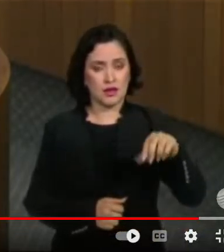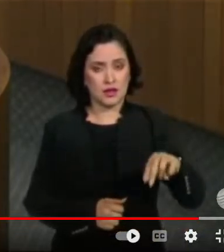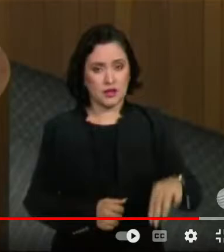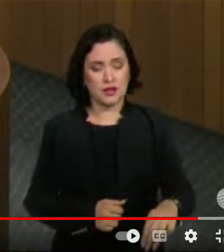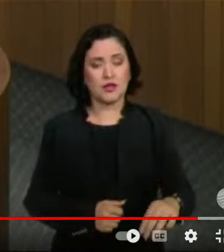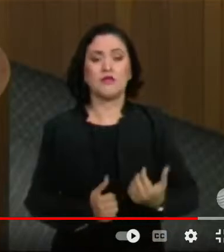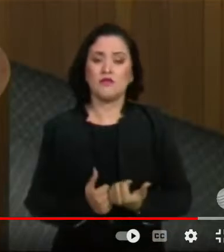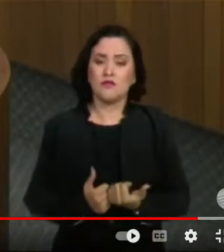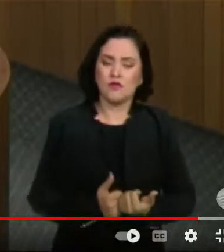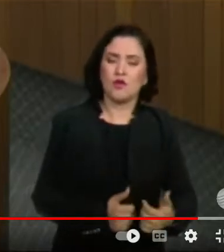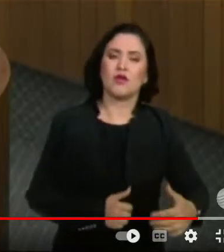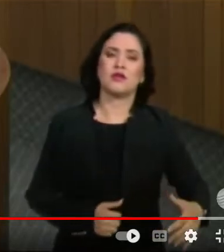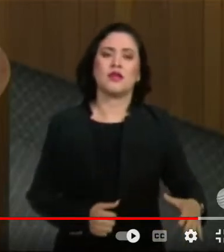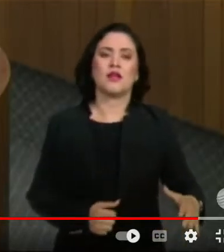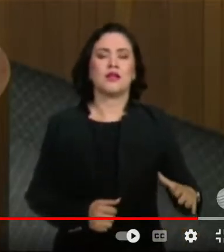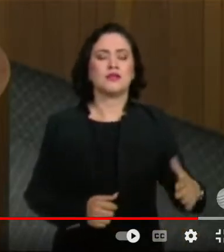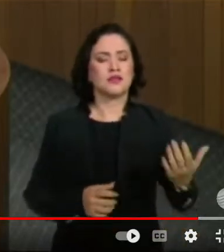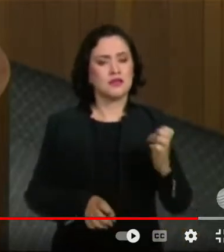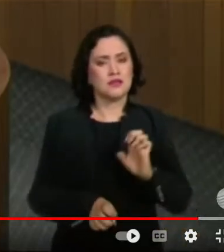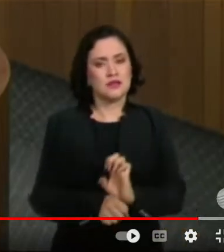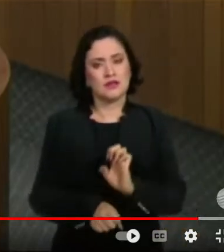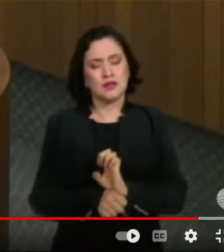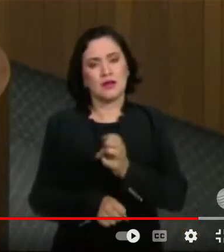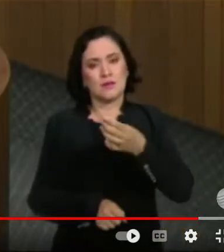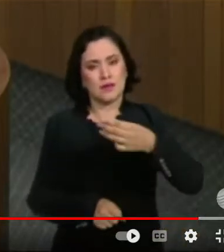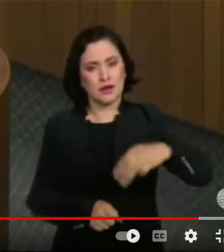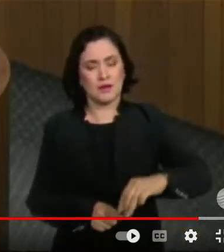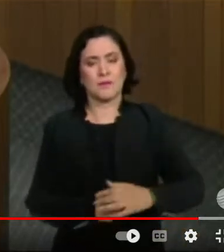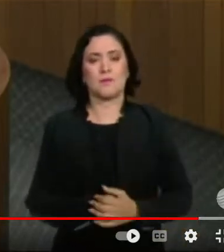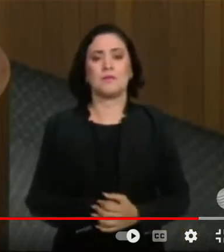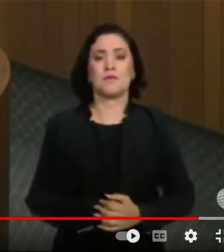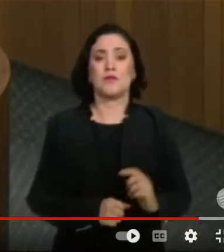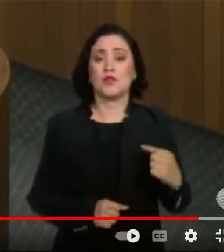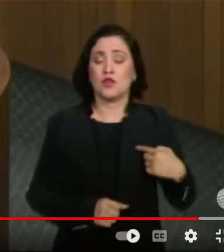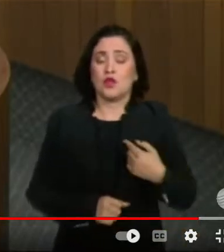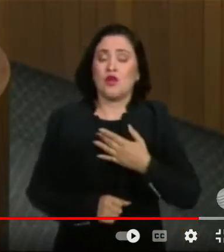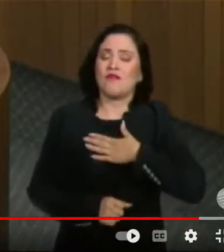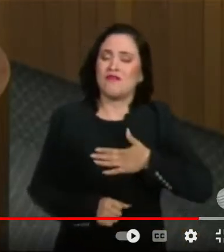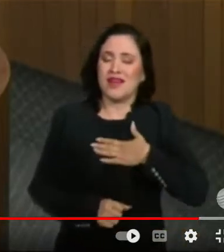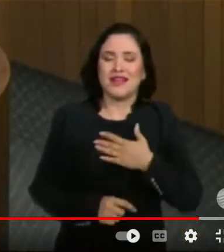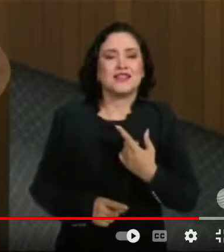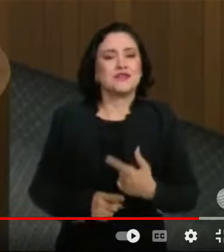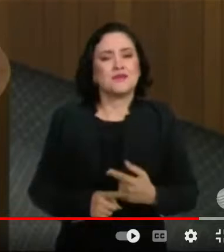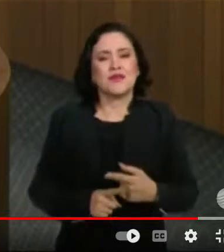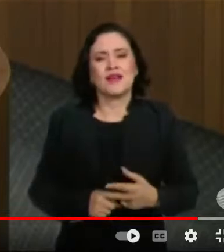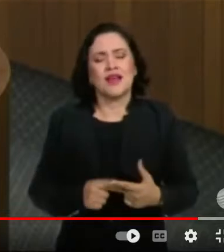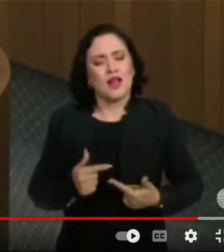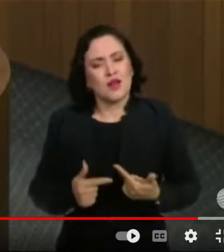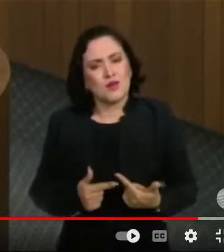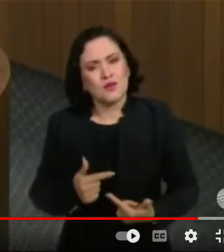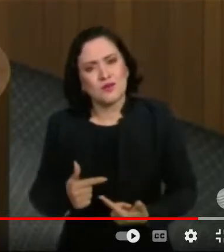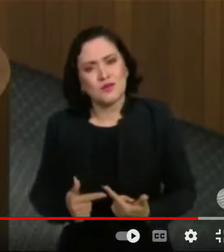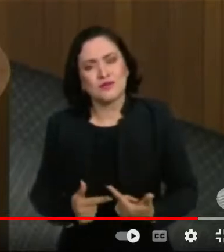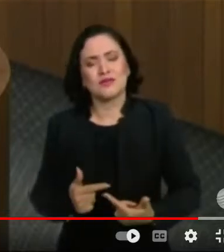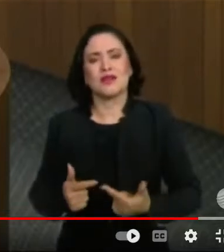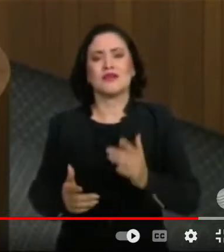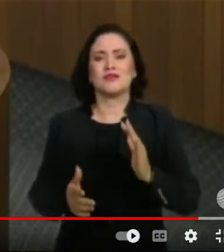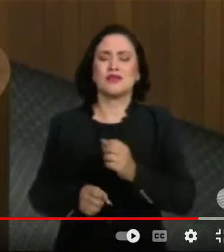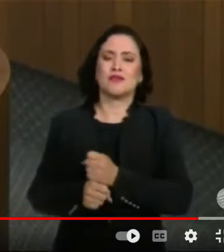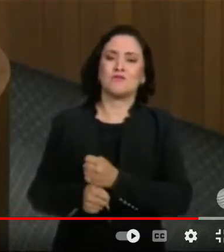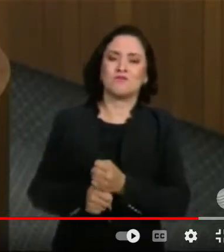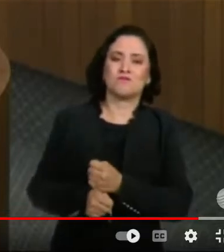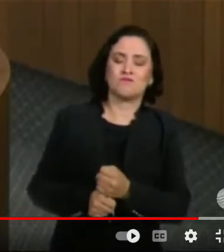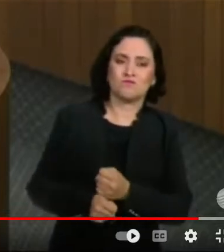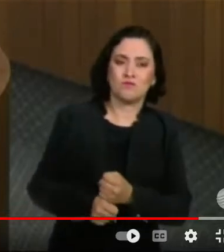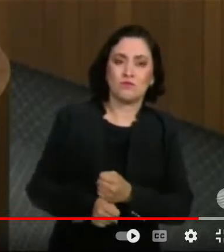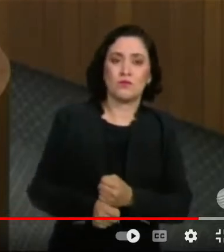nossa junto ao governador Brandão para que isso realmente acontecesse. Das obras importantes que o governador já tem feito na cidade, como a Estrada do Leite, as reformas de